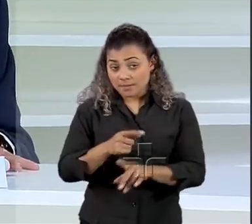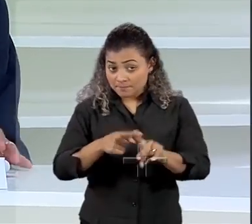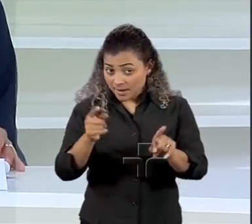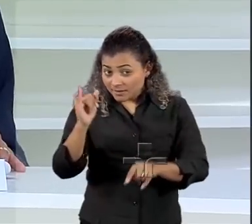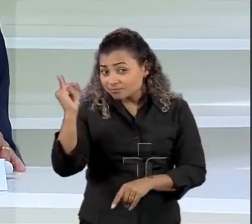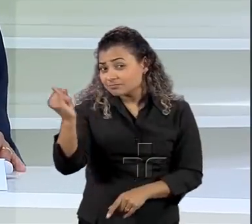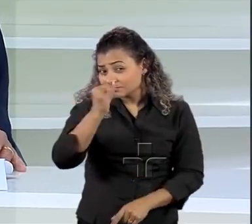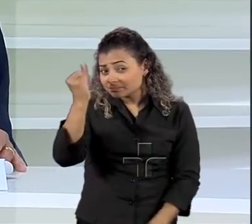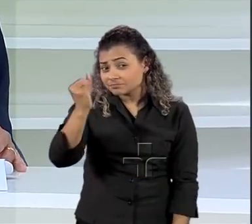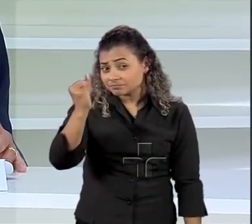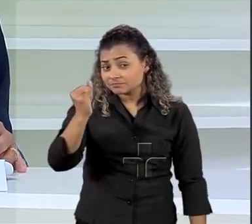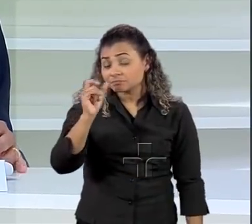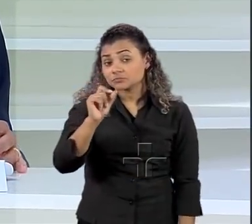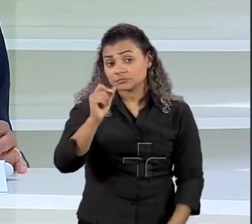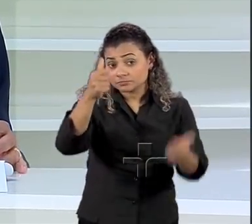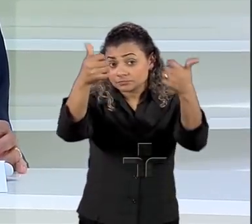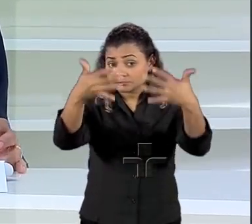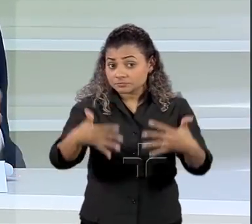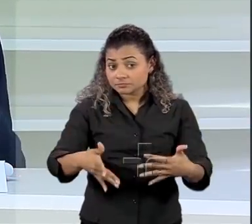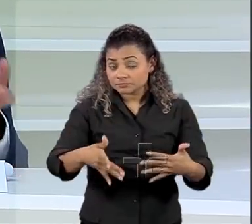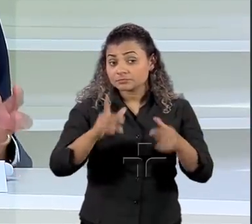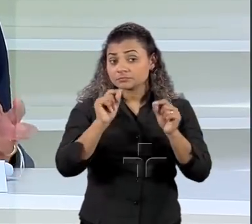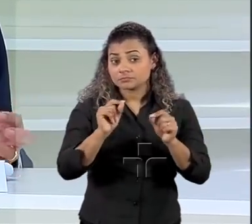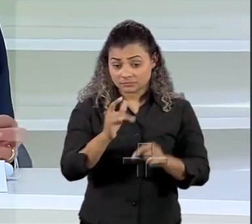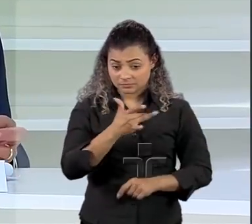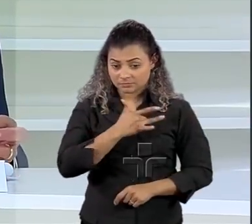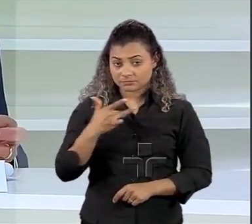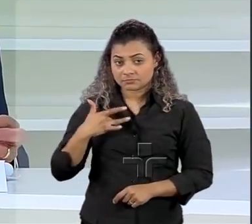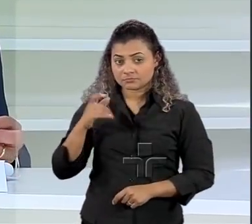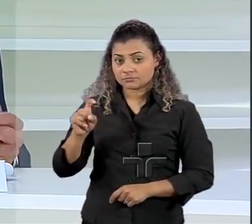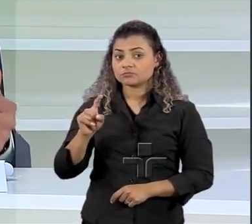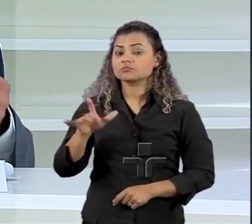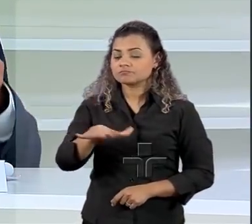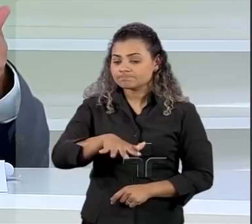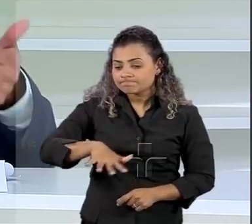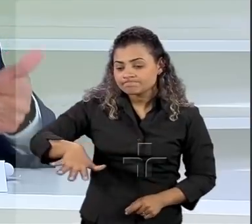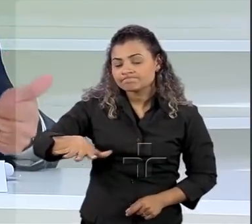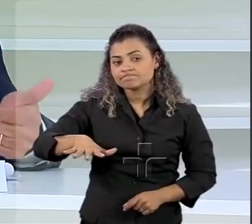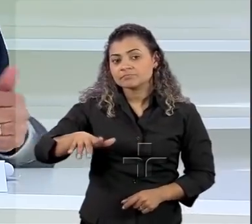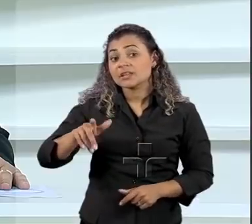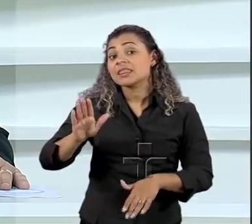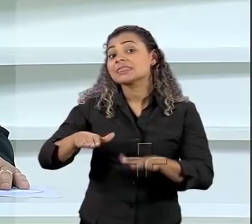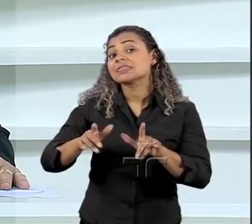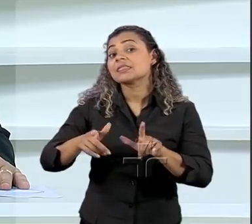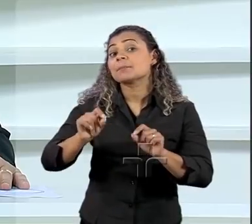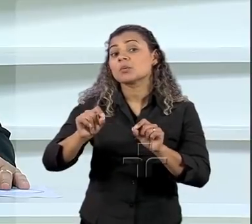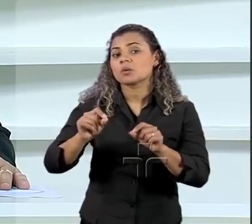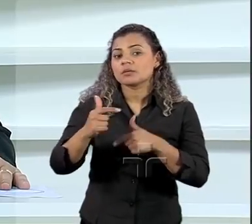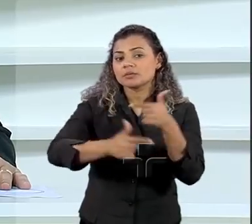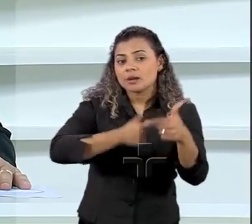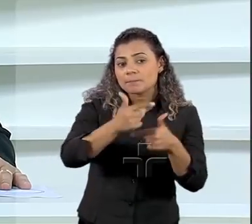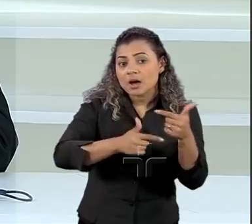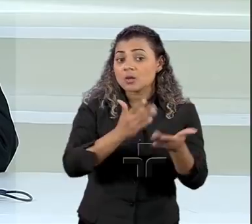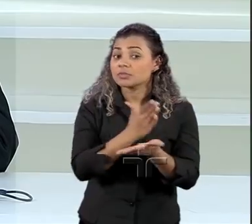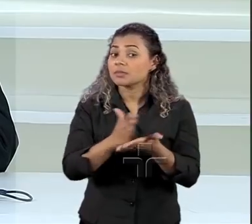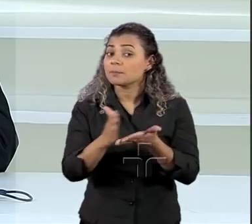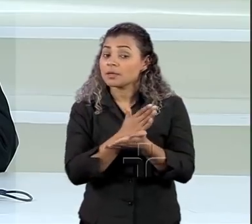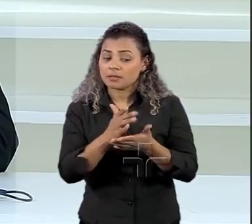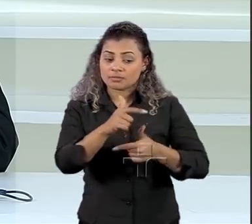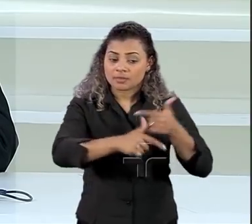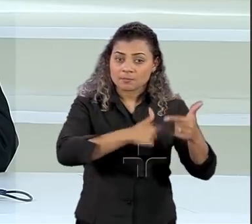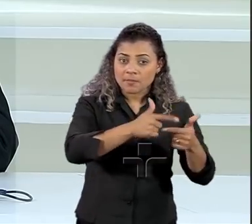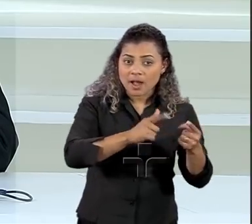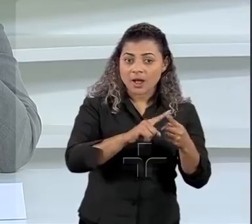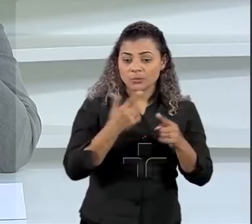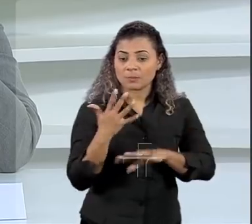importante salientar que a saúde é multifatorial. Ela depende de condições de trabalho, depende de condições de meio